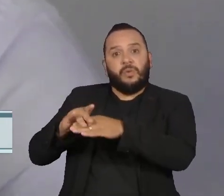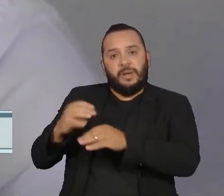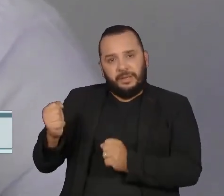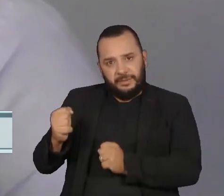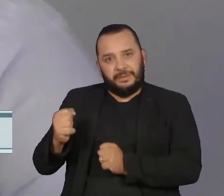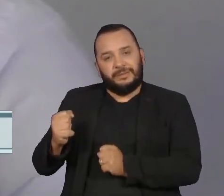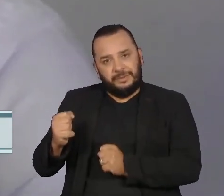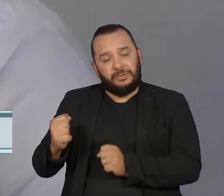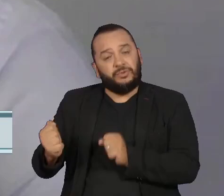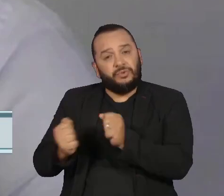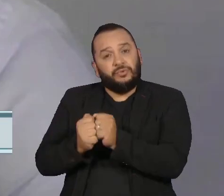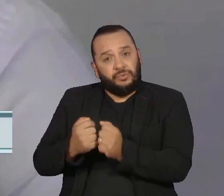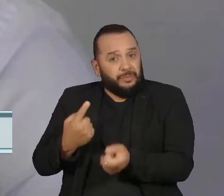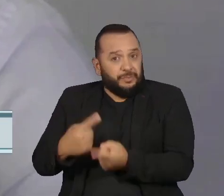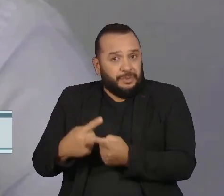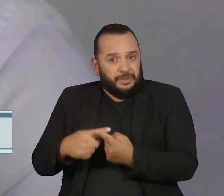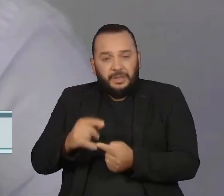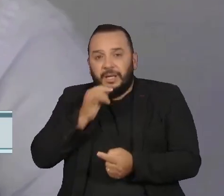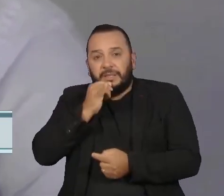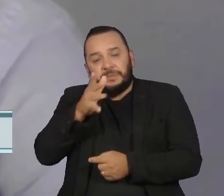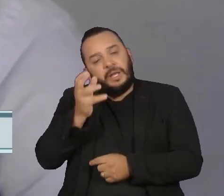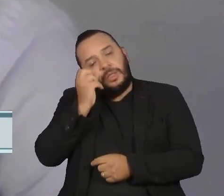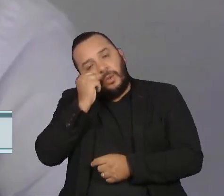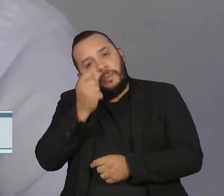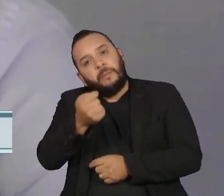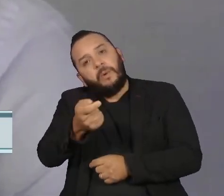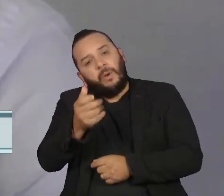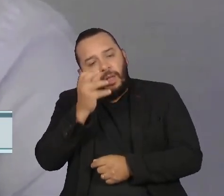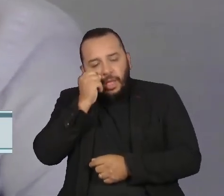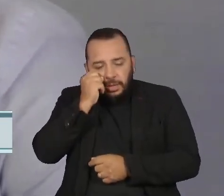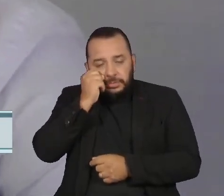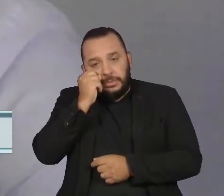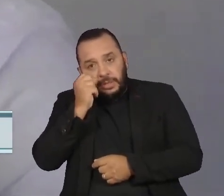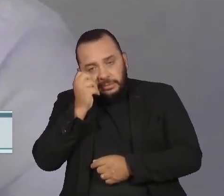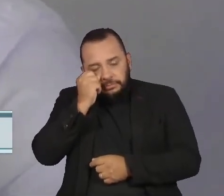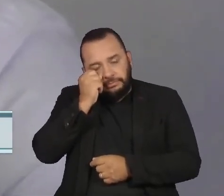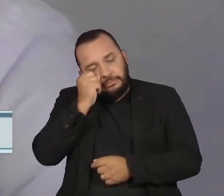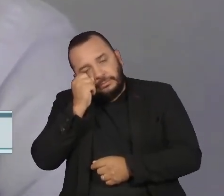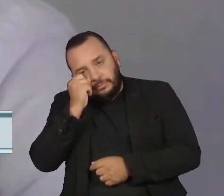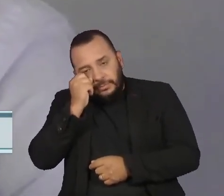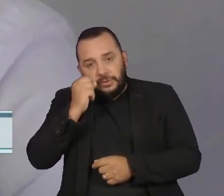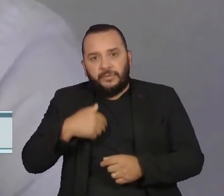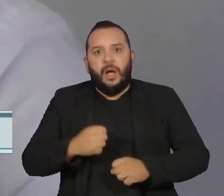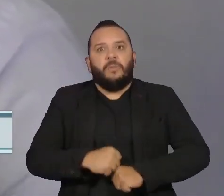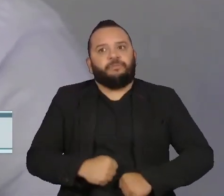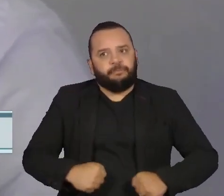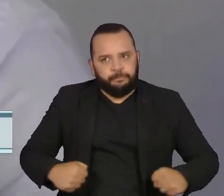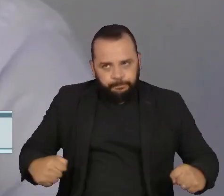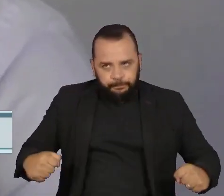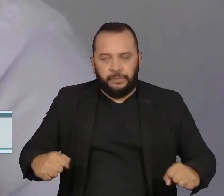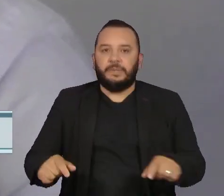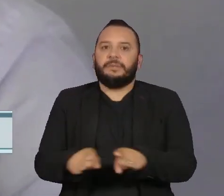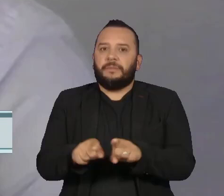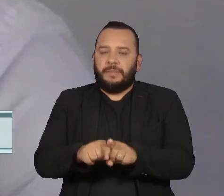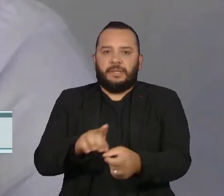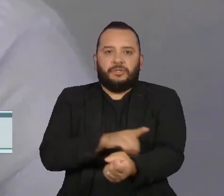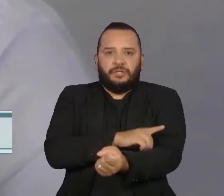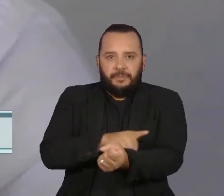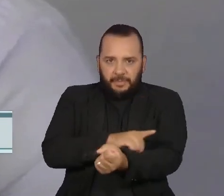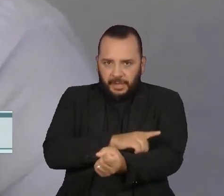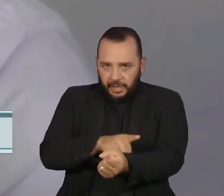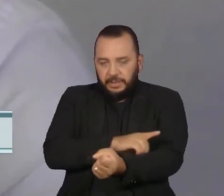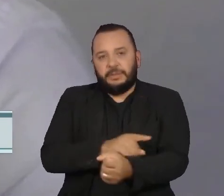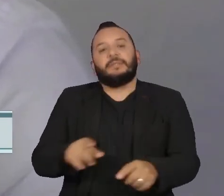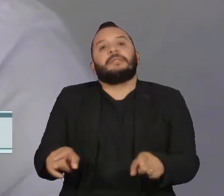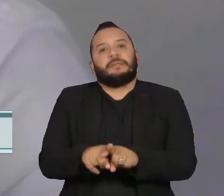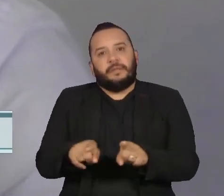sendo associadas, né? Porque uma pessoa que dorme mal, ela começa a ter maior chance de ganho de peso, ela começa a ter maior chance de diabetes, ela começa a ter maior chance